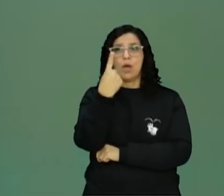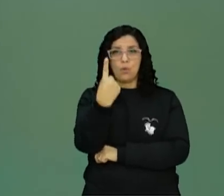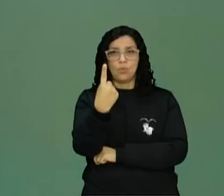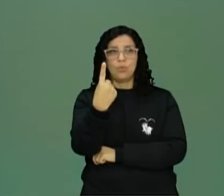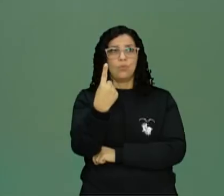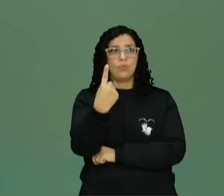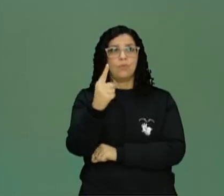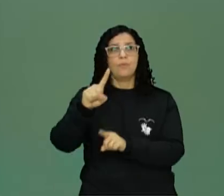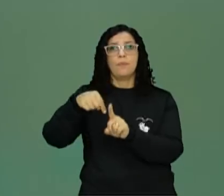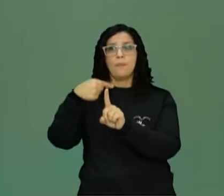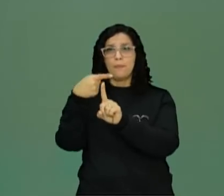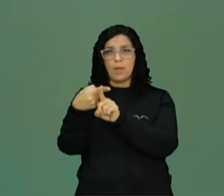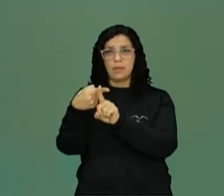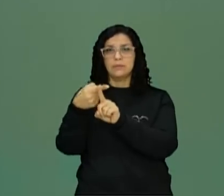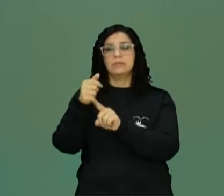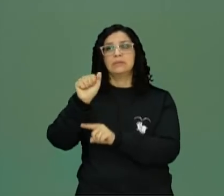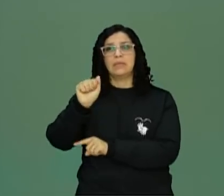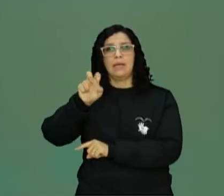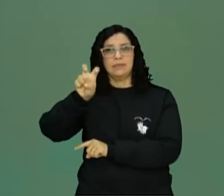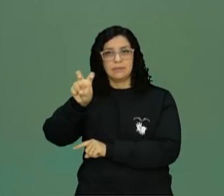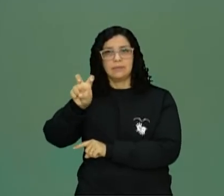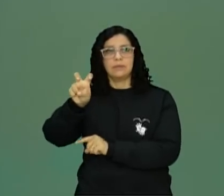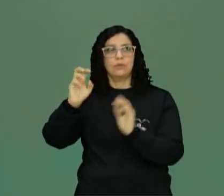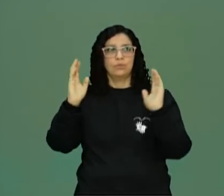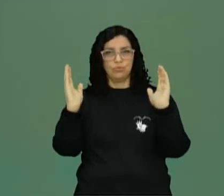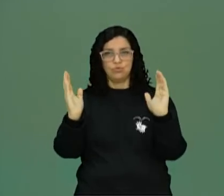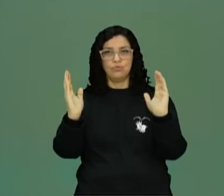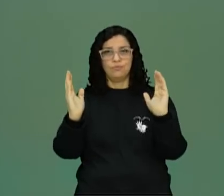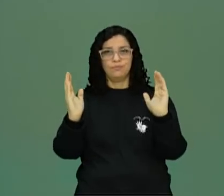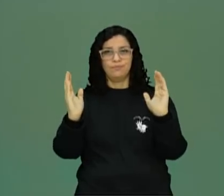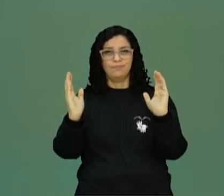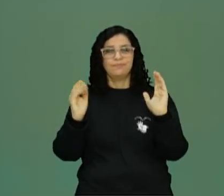primeiro, mais o último,